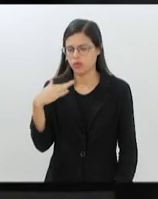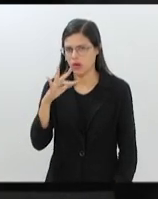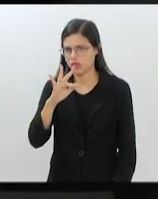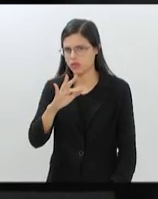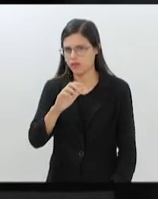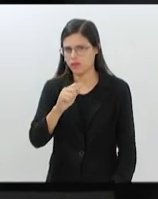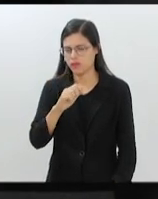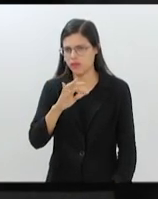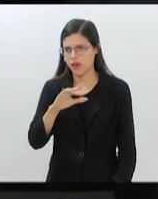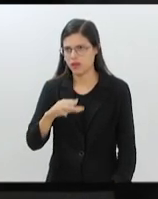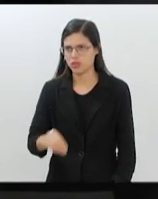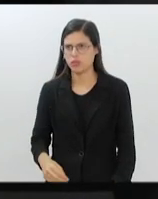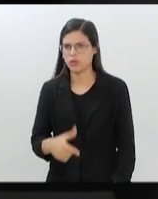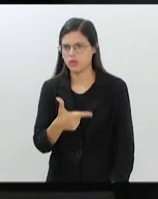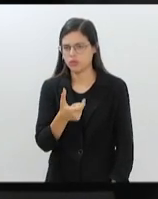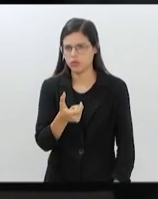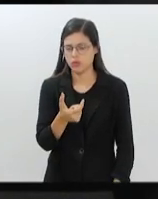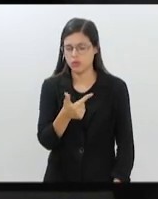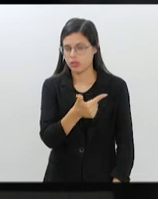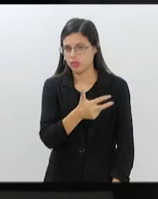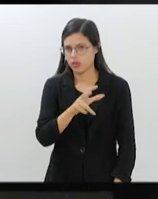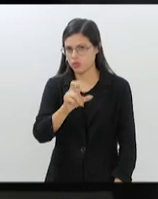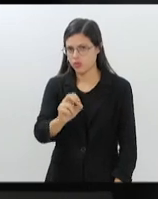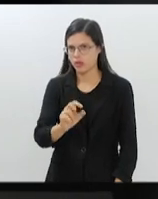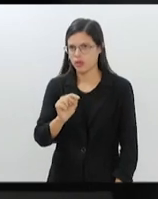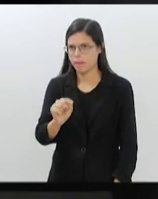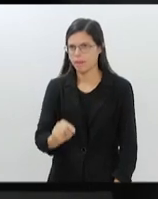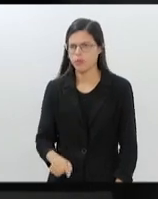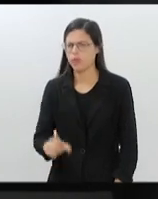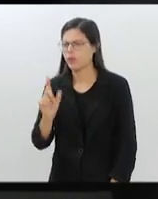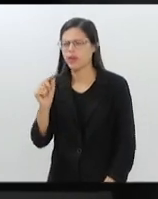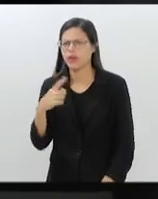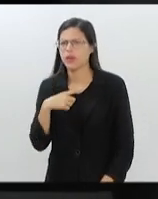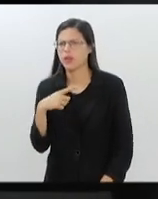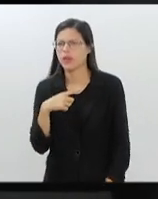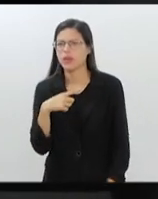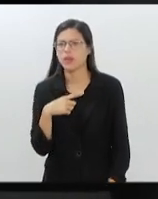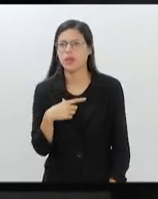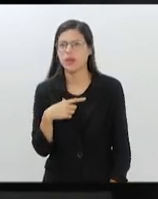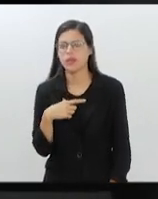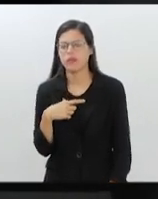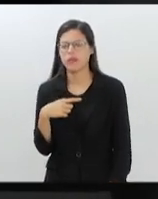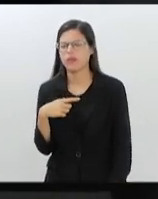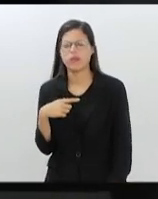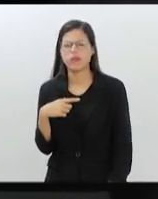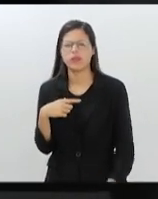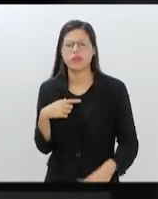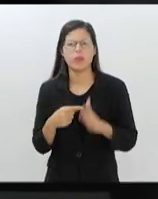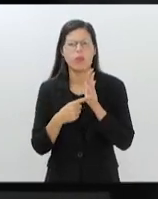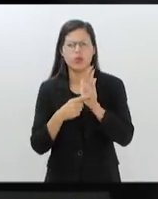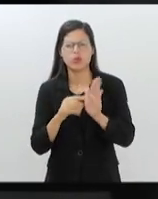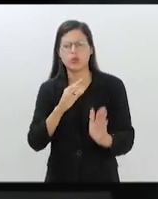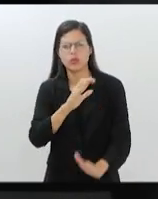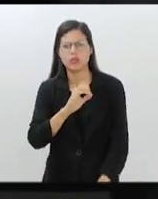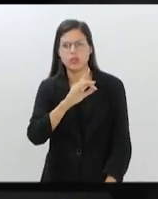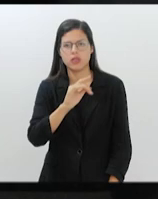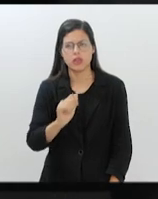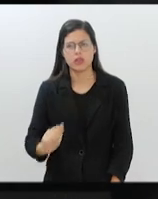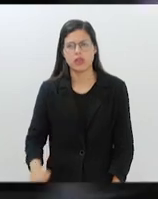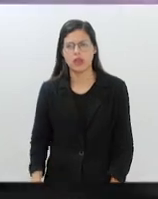250.000 e a imagem o que que teve de veiculação da Sedai as redes da da imagem